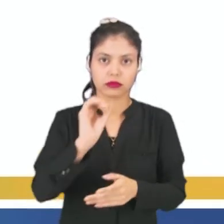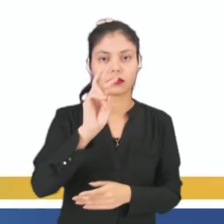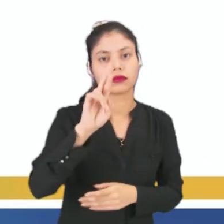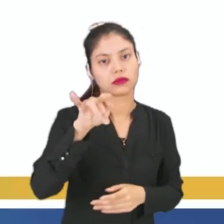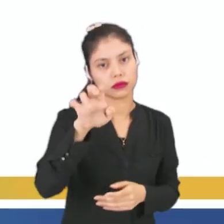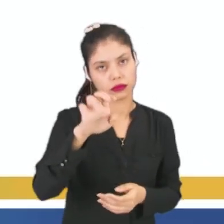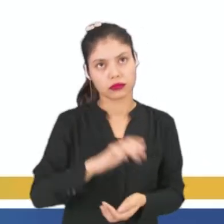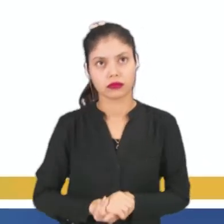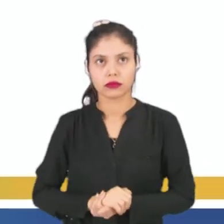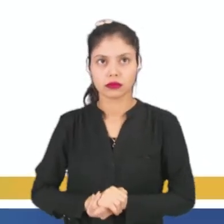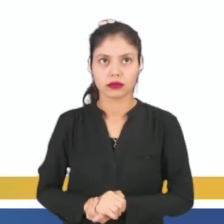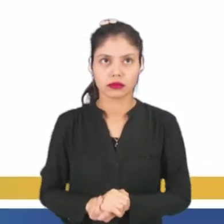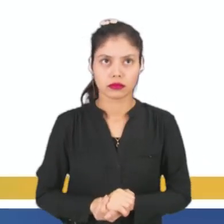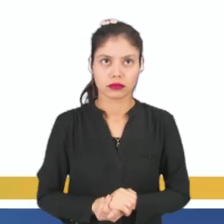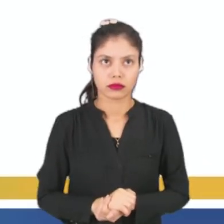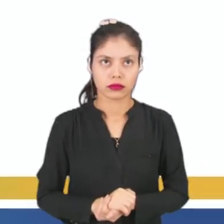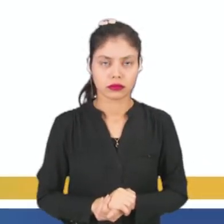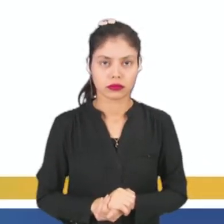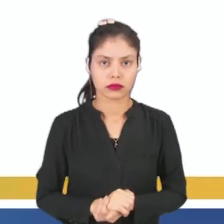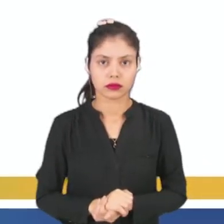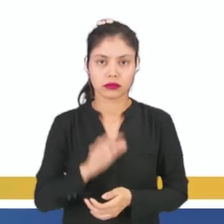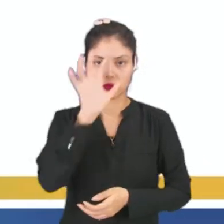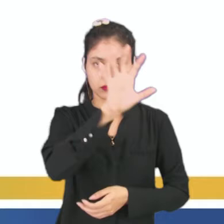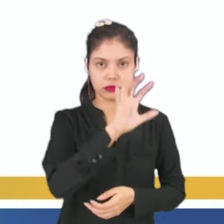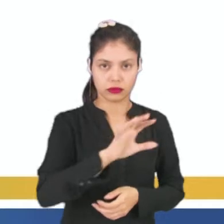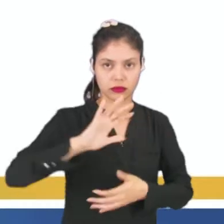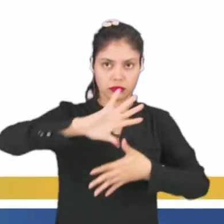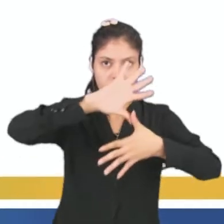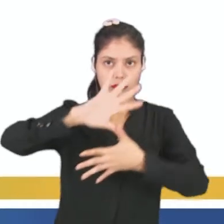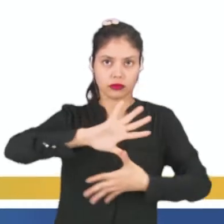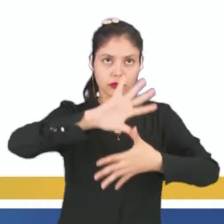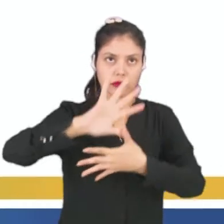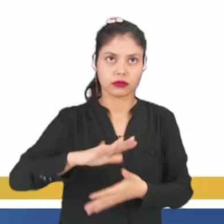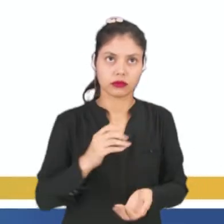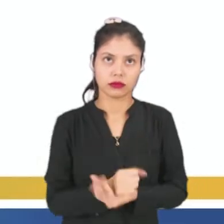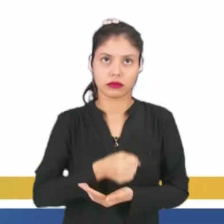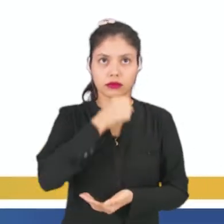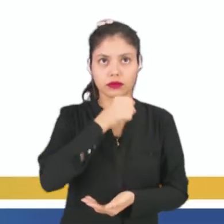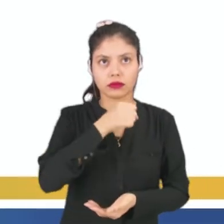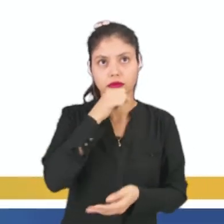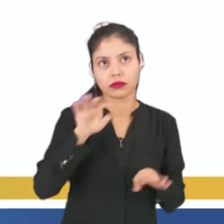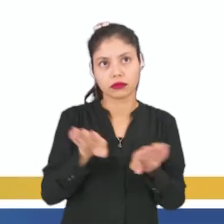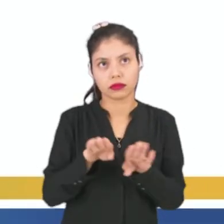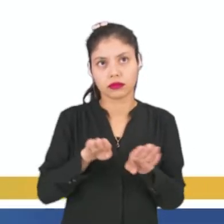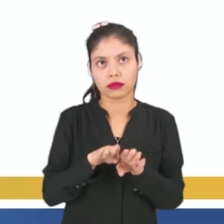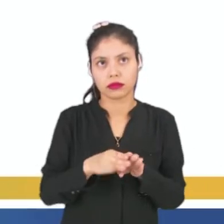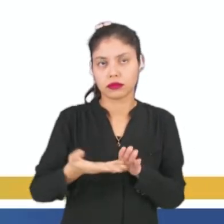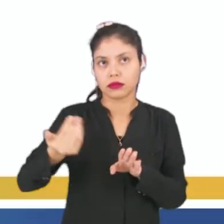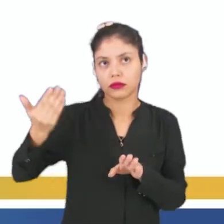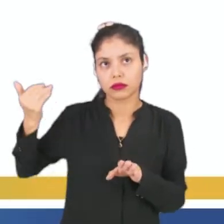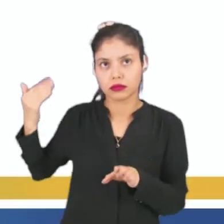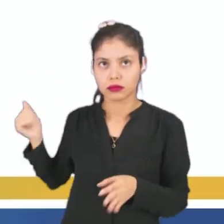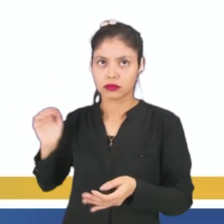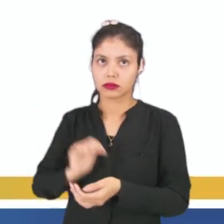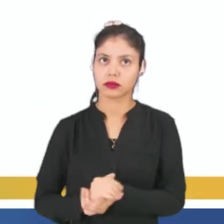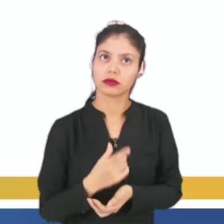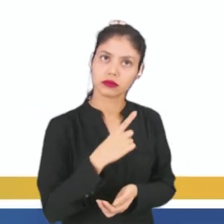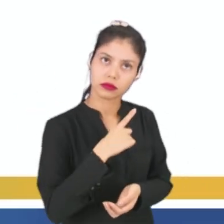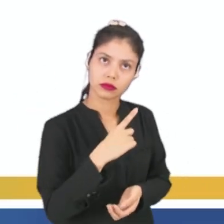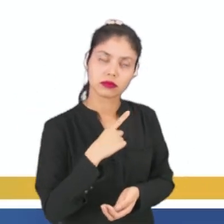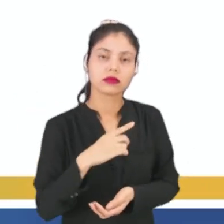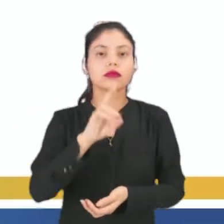oriente do mapa. Ali no Antigo Testamento, a gente pode ver que existia muitos casos